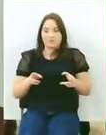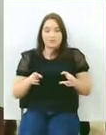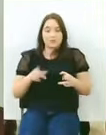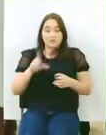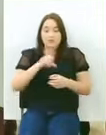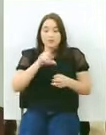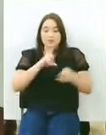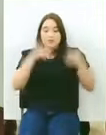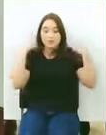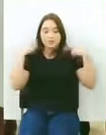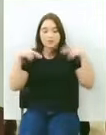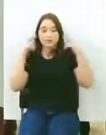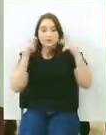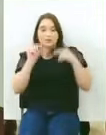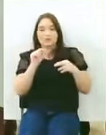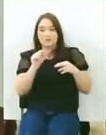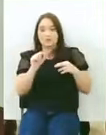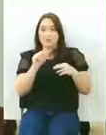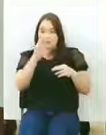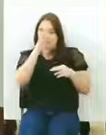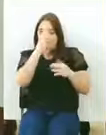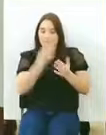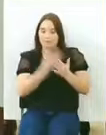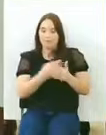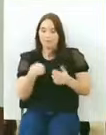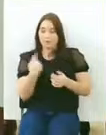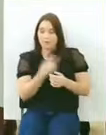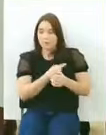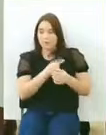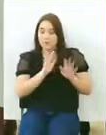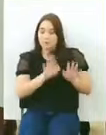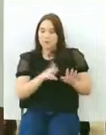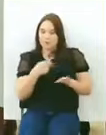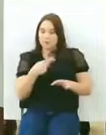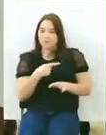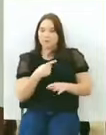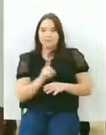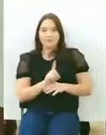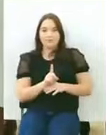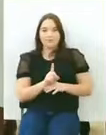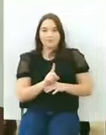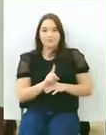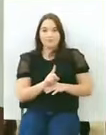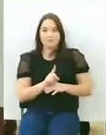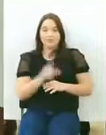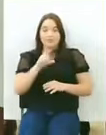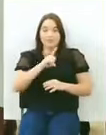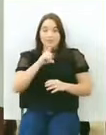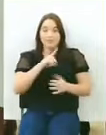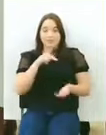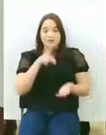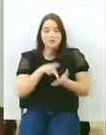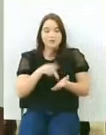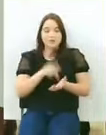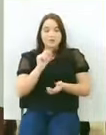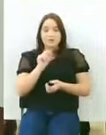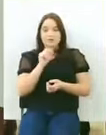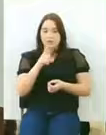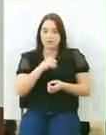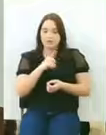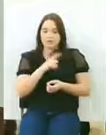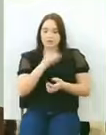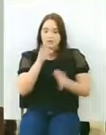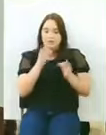O rebanho nos foi confiado, mas ele não é nosso. Uma implicação dessa verdade é que